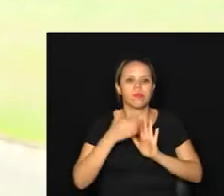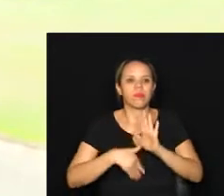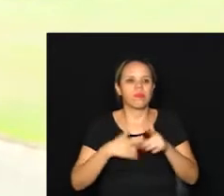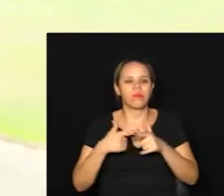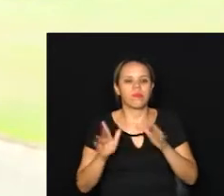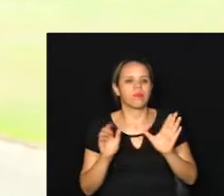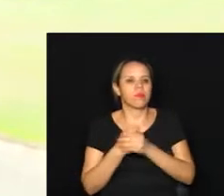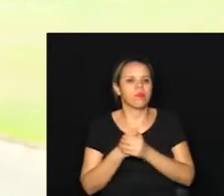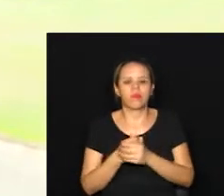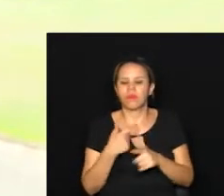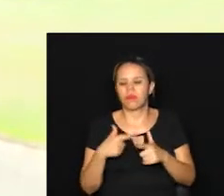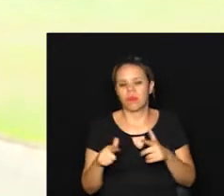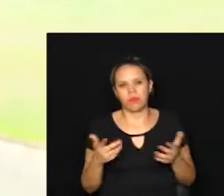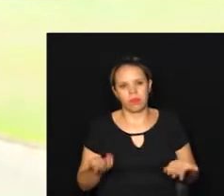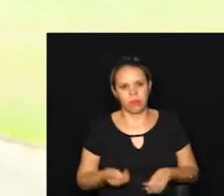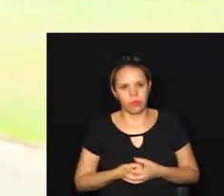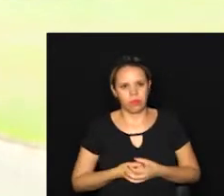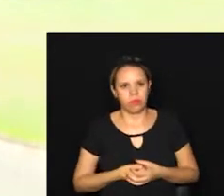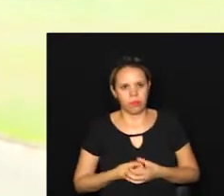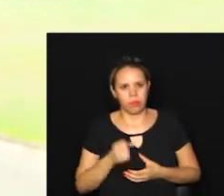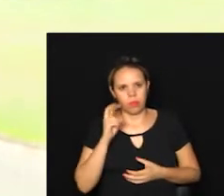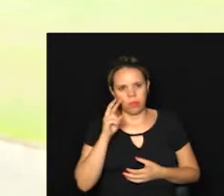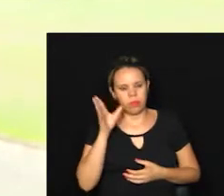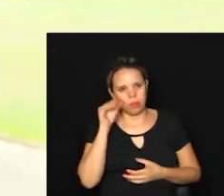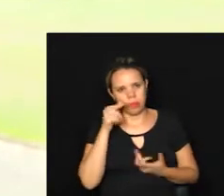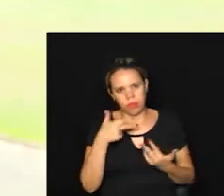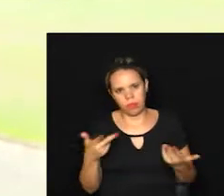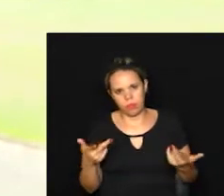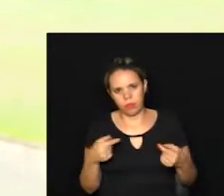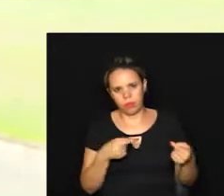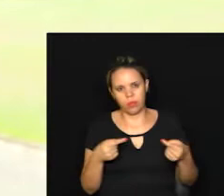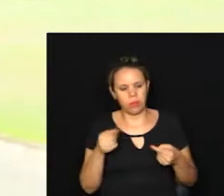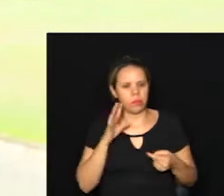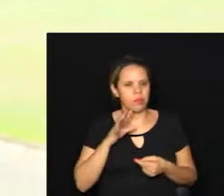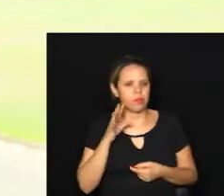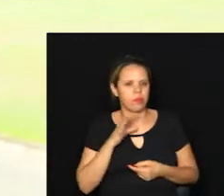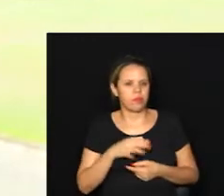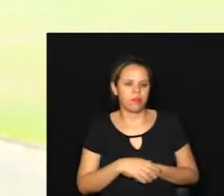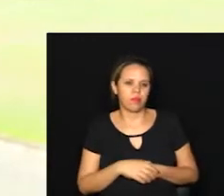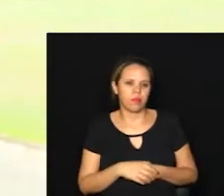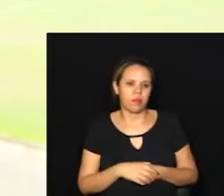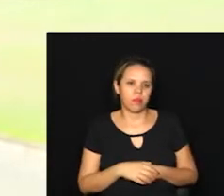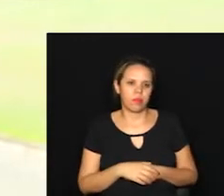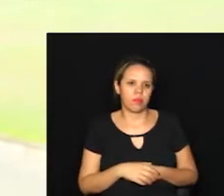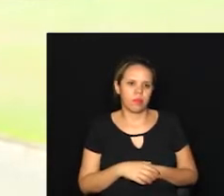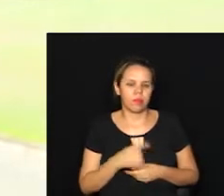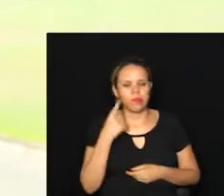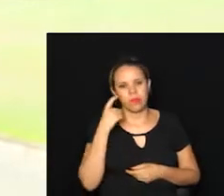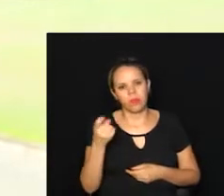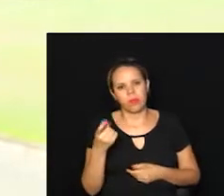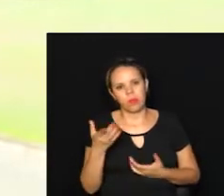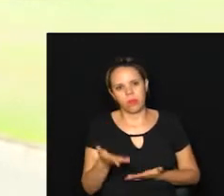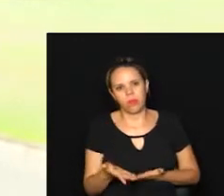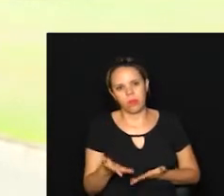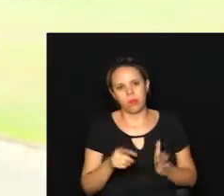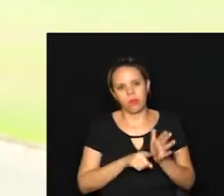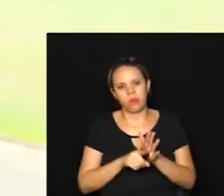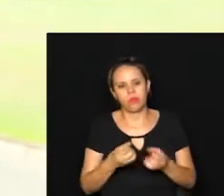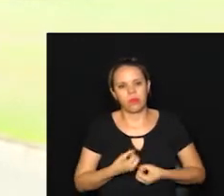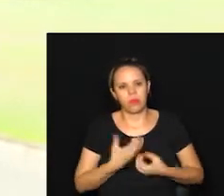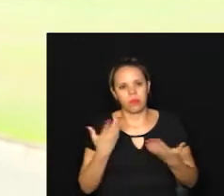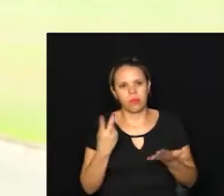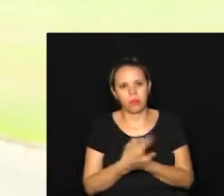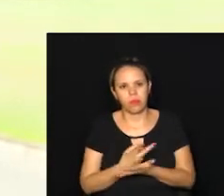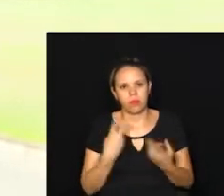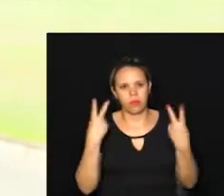problemas. Tá vendo? São curiosidades do derby. Que legal, Mariolane. Interessante esse dado. Então, mesmo